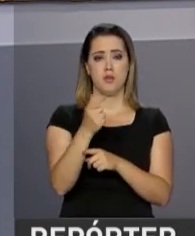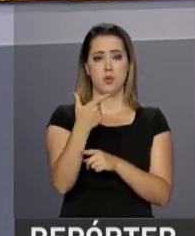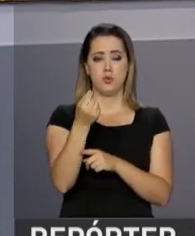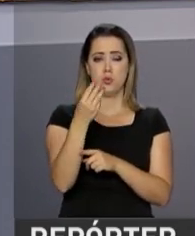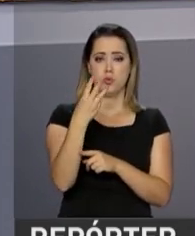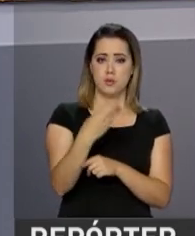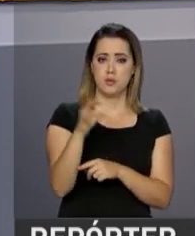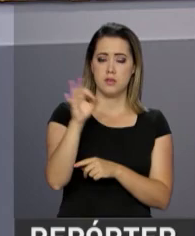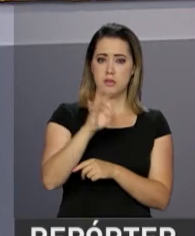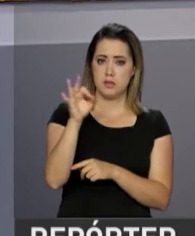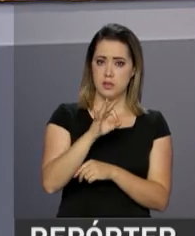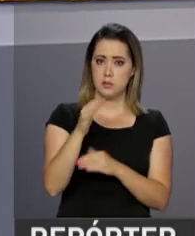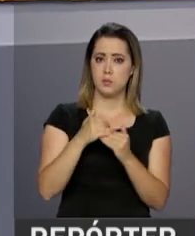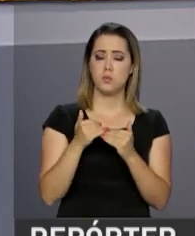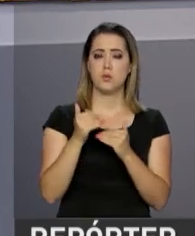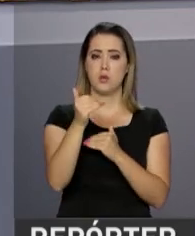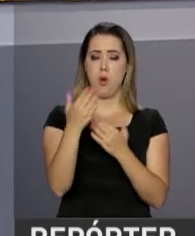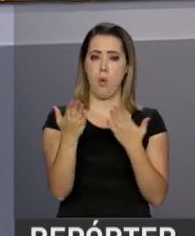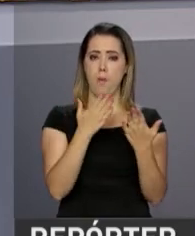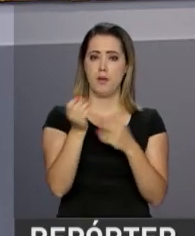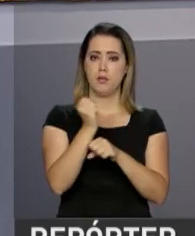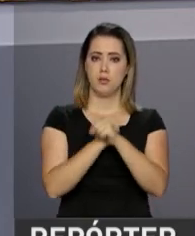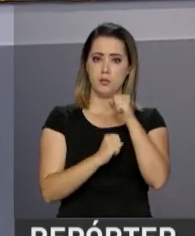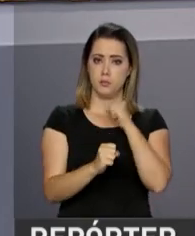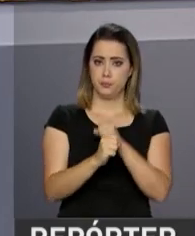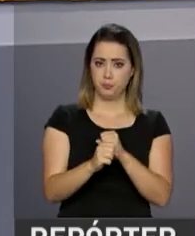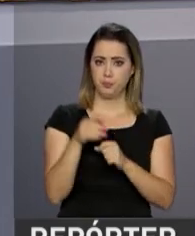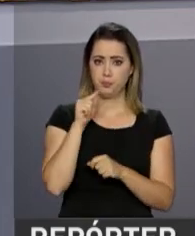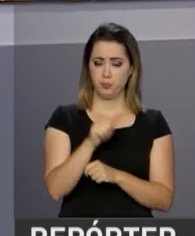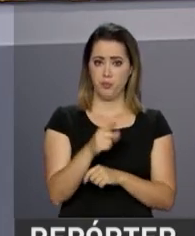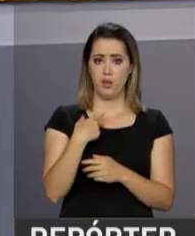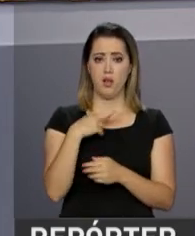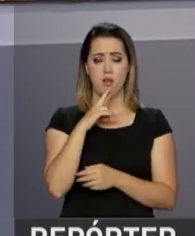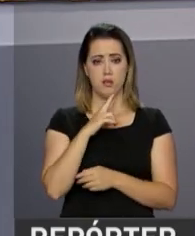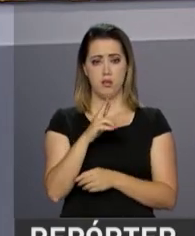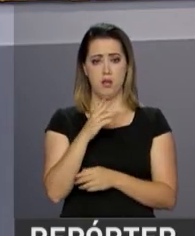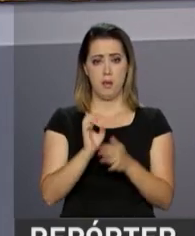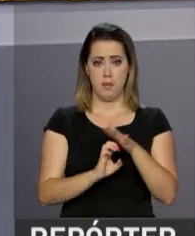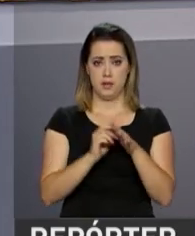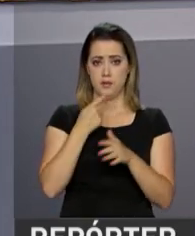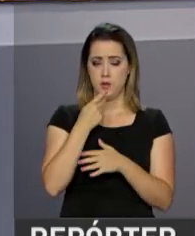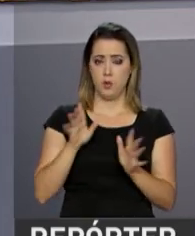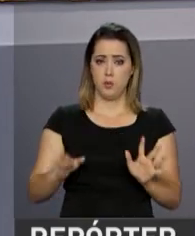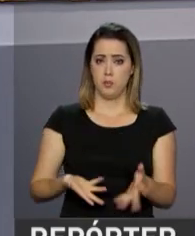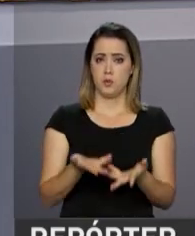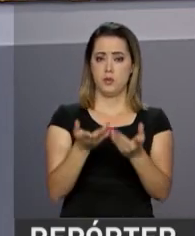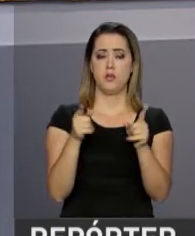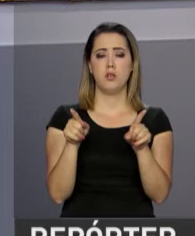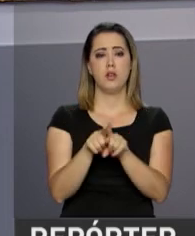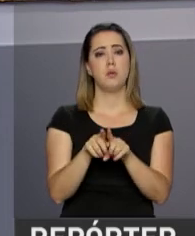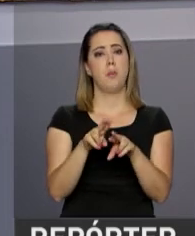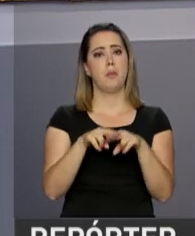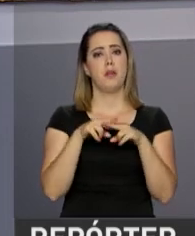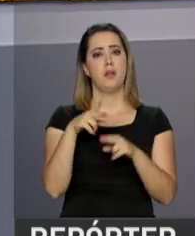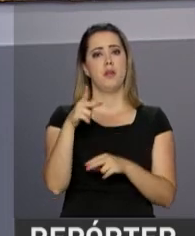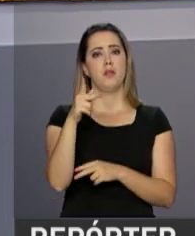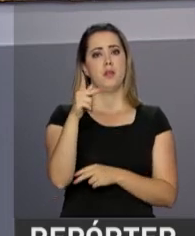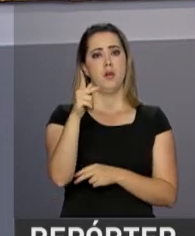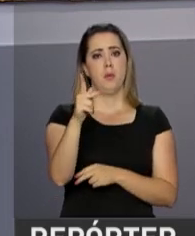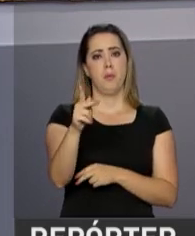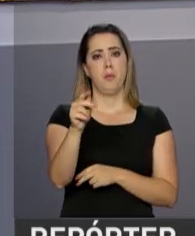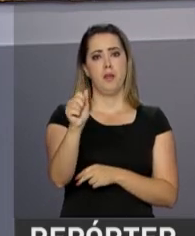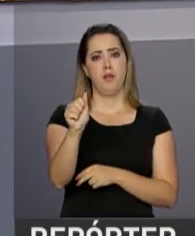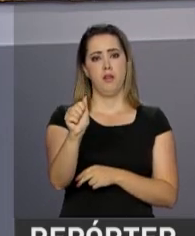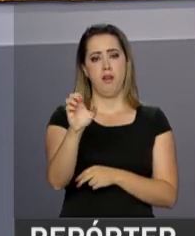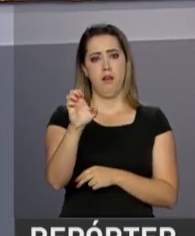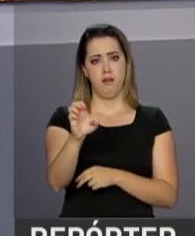período de 2010 16 de acordo com a empresa o resultado foi impulsionado pelo plano de aposentadoria extraordinária da companhia